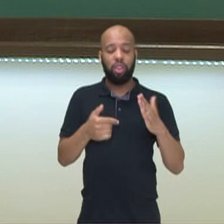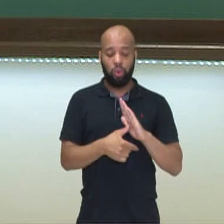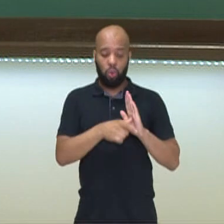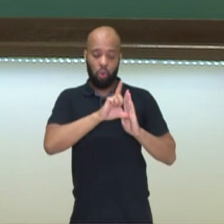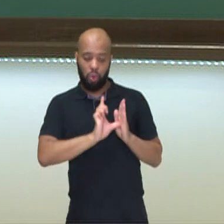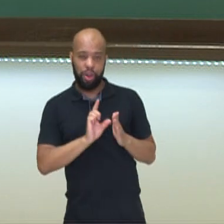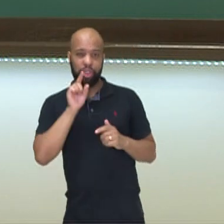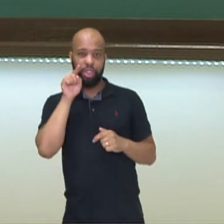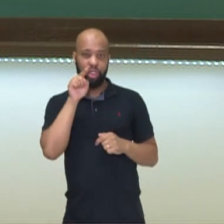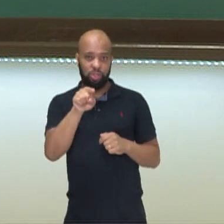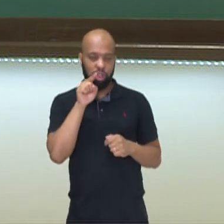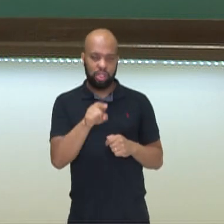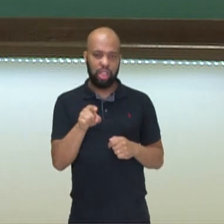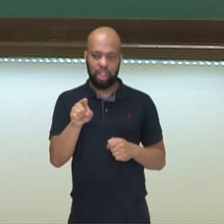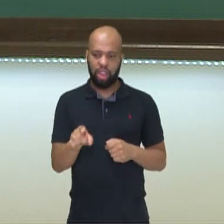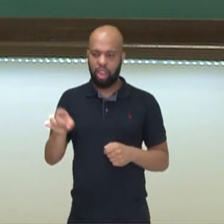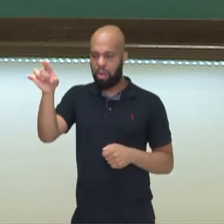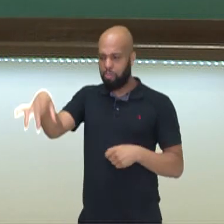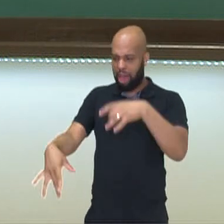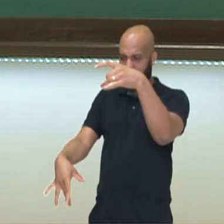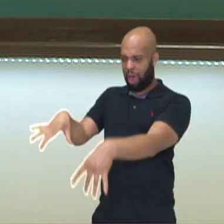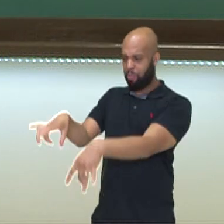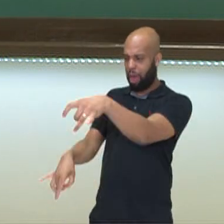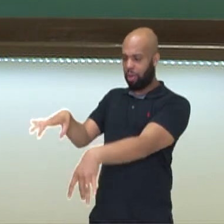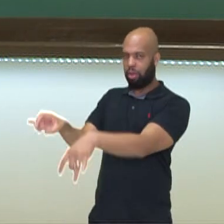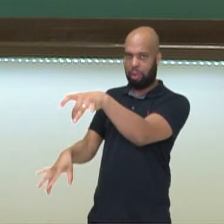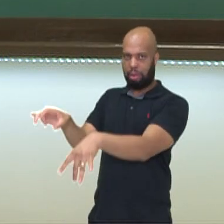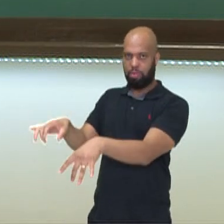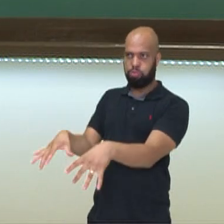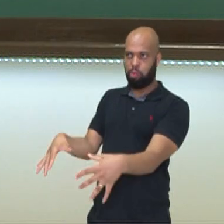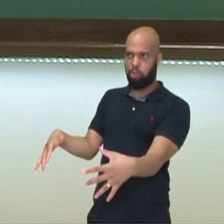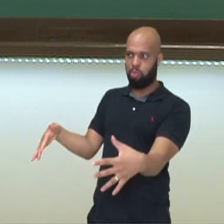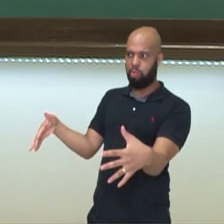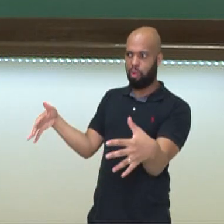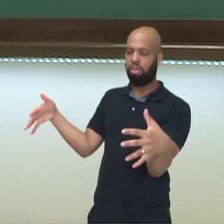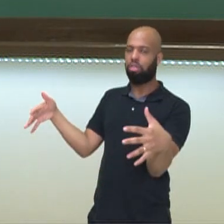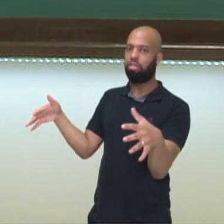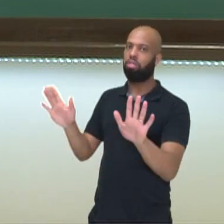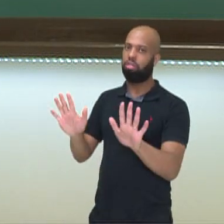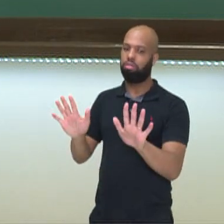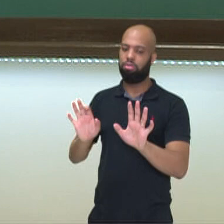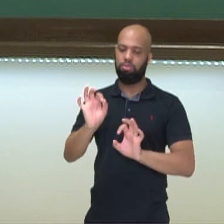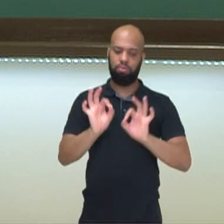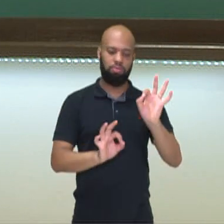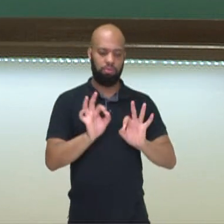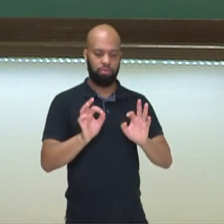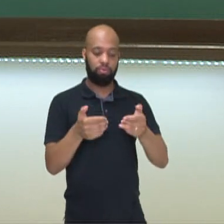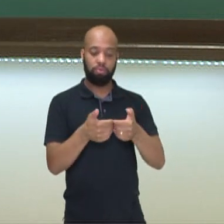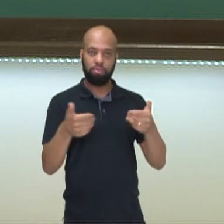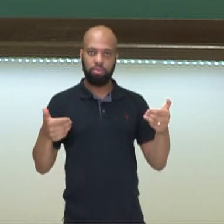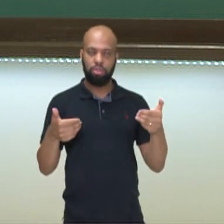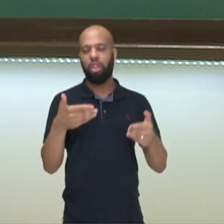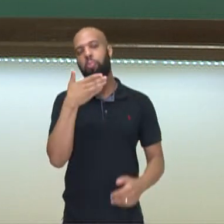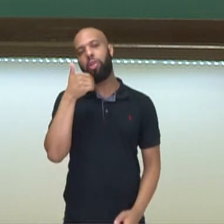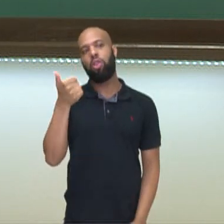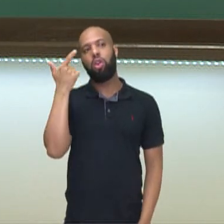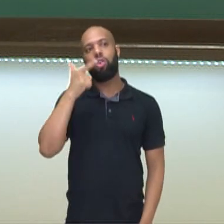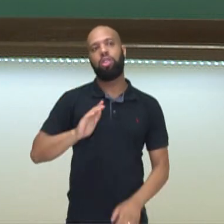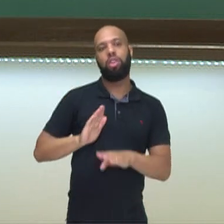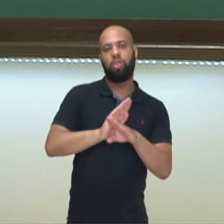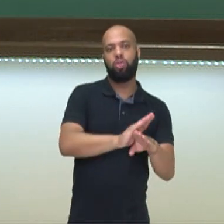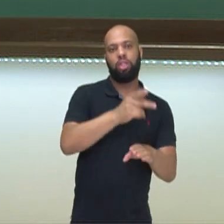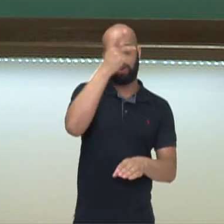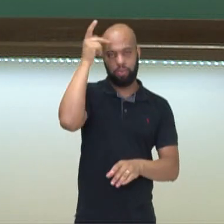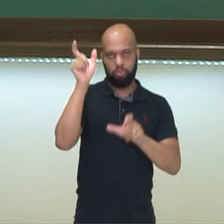antes de você descartar, você pensa, bom, vou fazer essa separação porque é o melhor aí para colaborar com muita